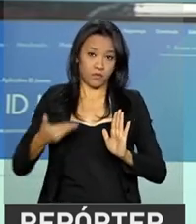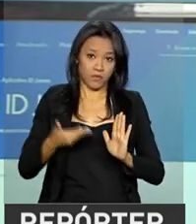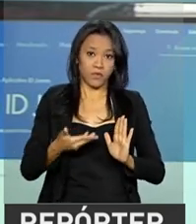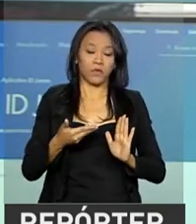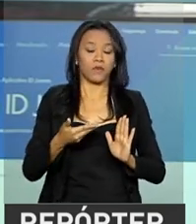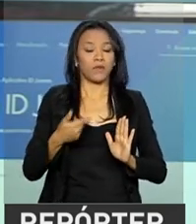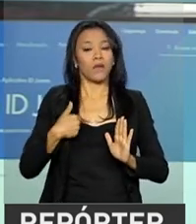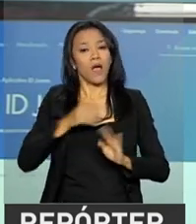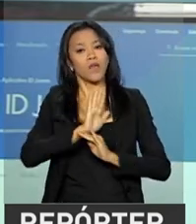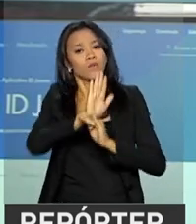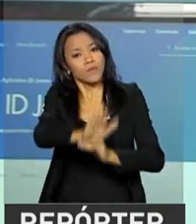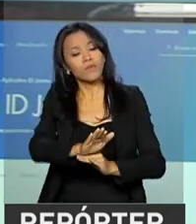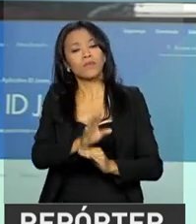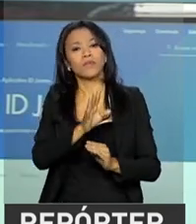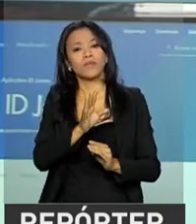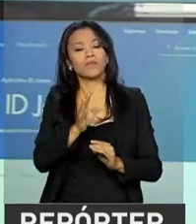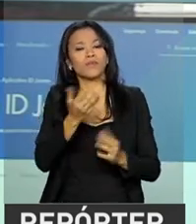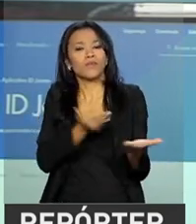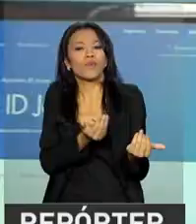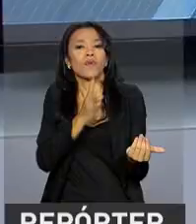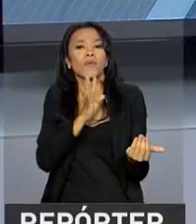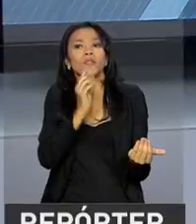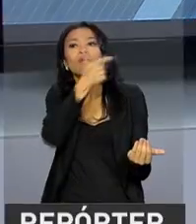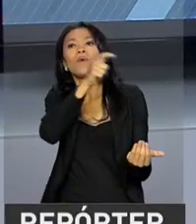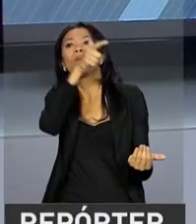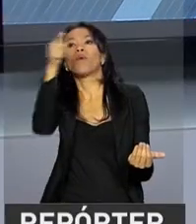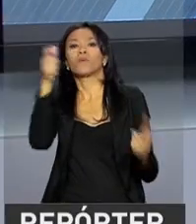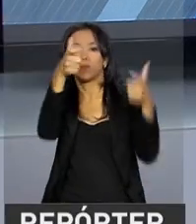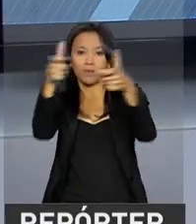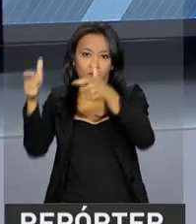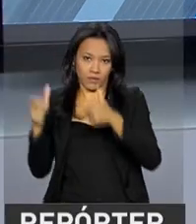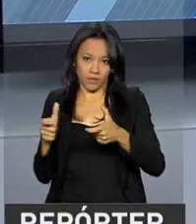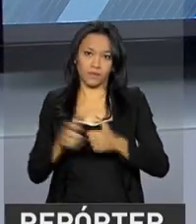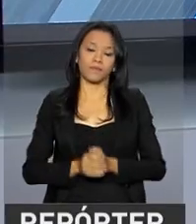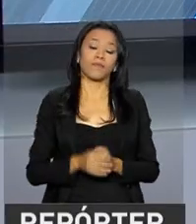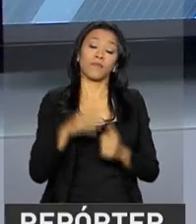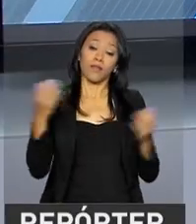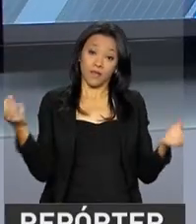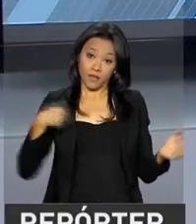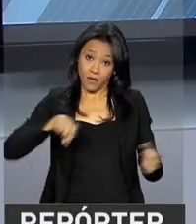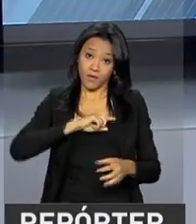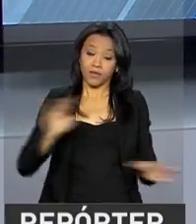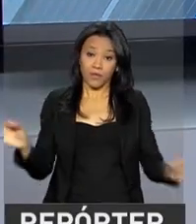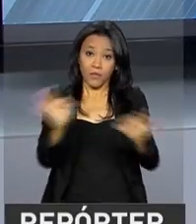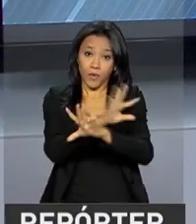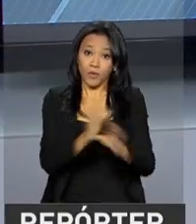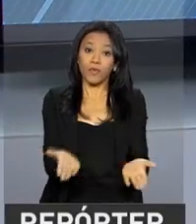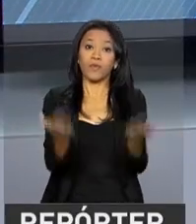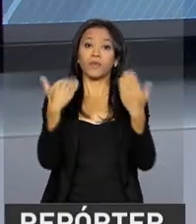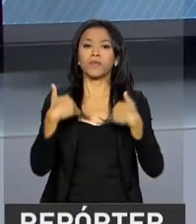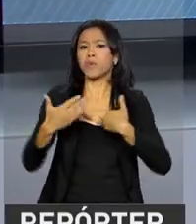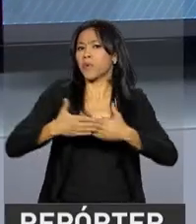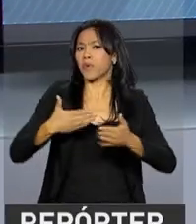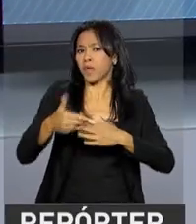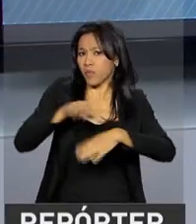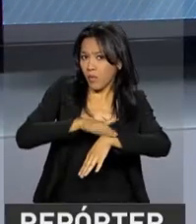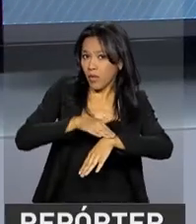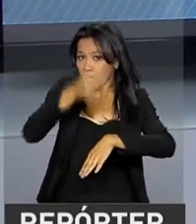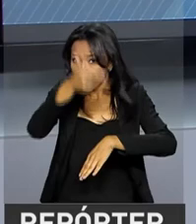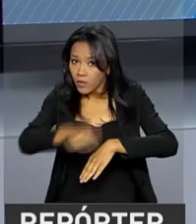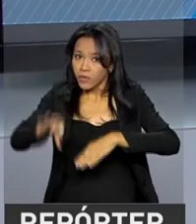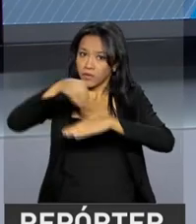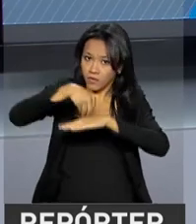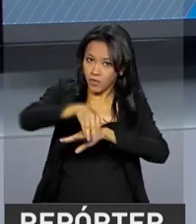faz os jovens conhecer outras áreas, outros lugares. O repórter NBR fica por aqui. Voltamos a qualquer momento com